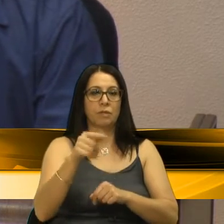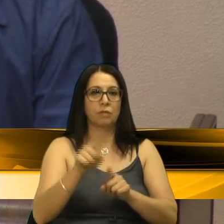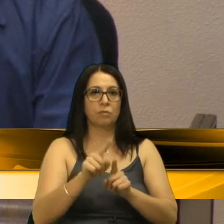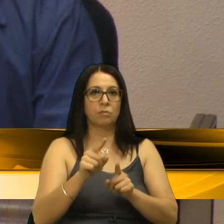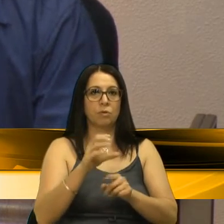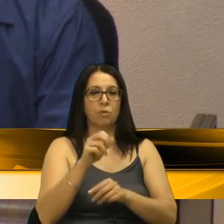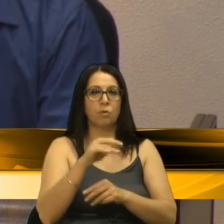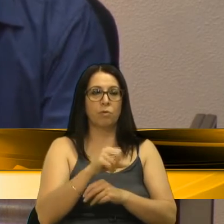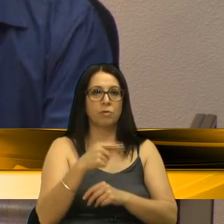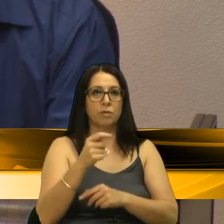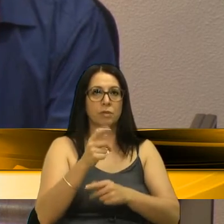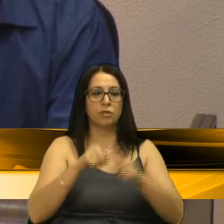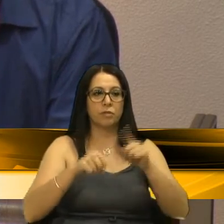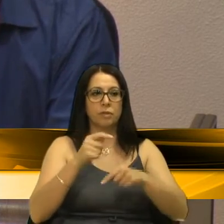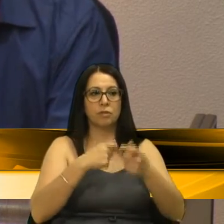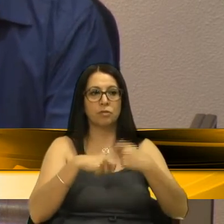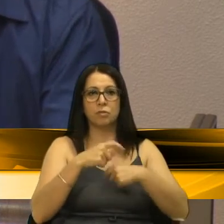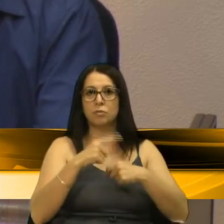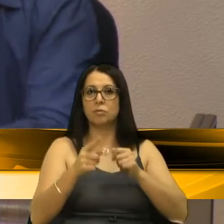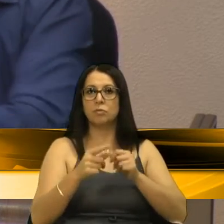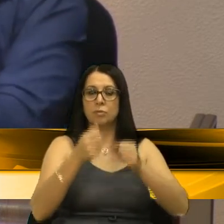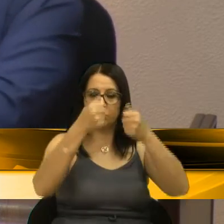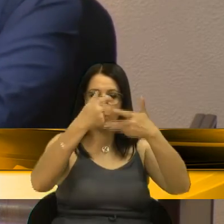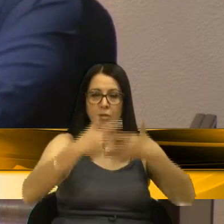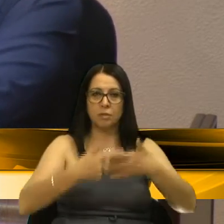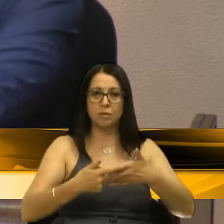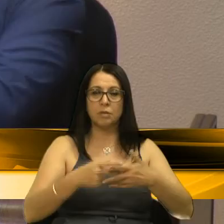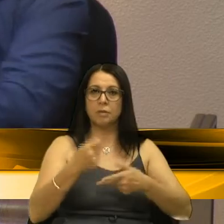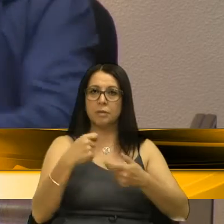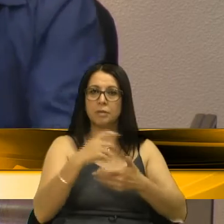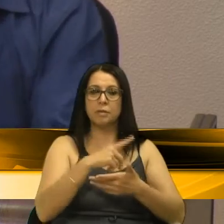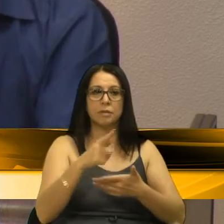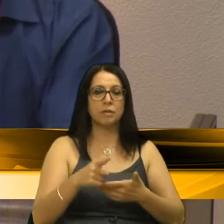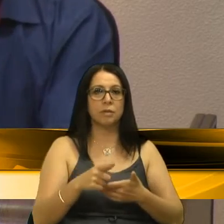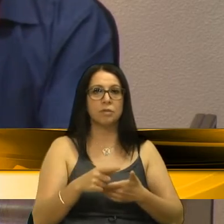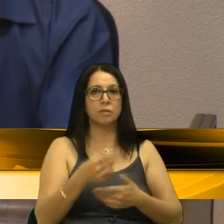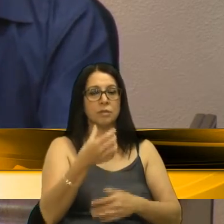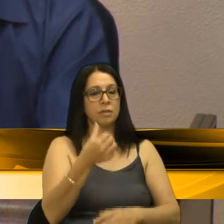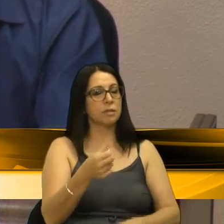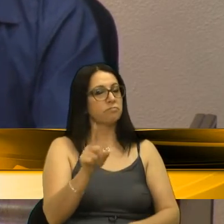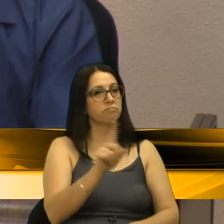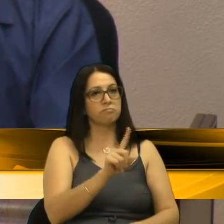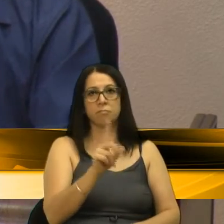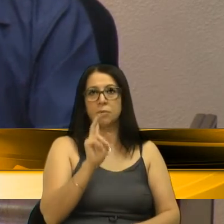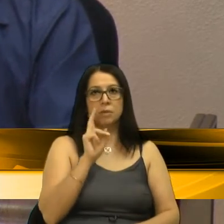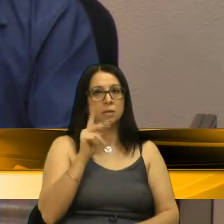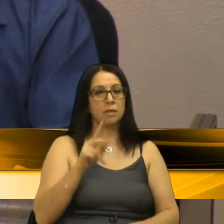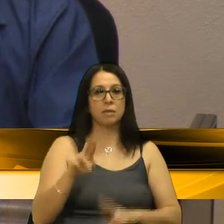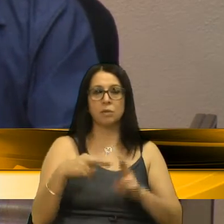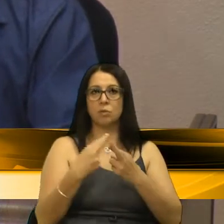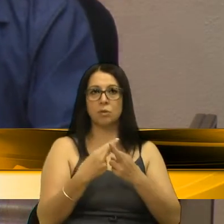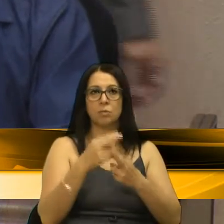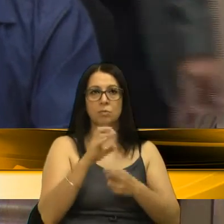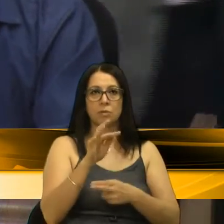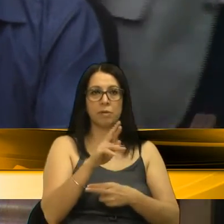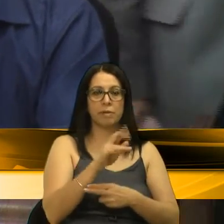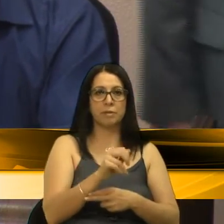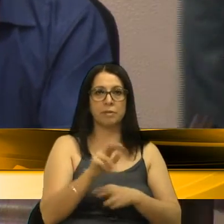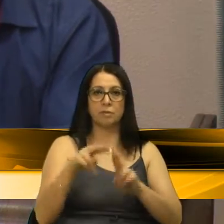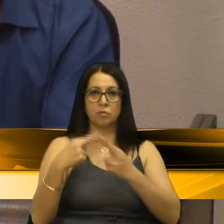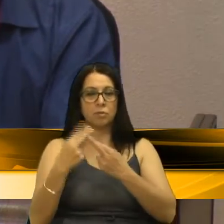atividade do gestor do SUS, com devida justificativa e necessidade. E 6, não havendo quórum mínimo em reunião ordinária ou extraordinária, poderá